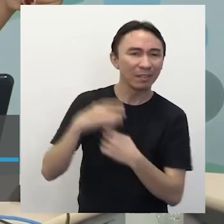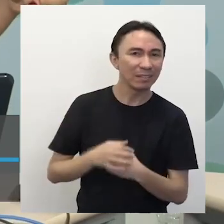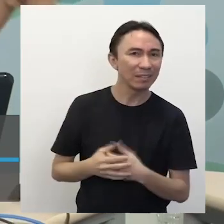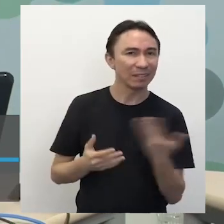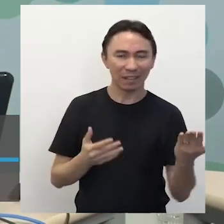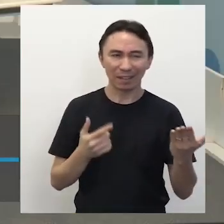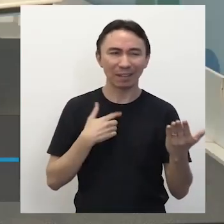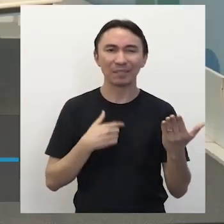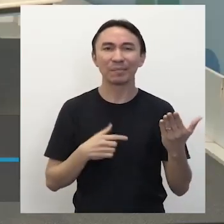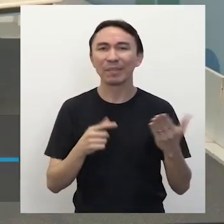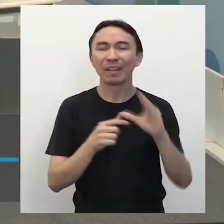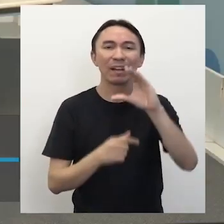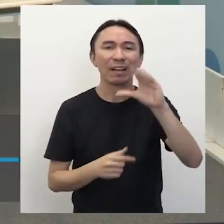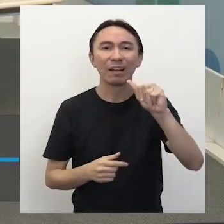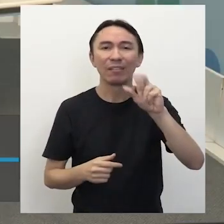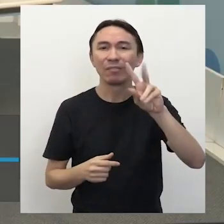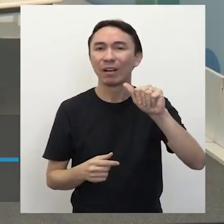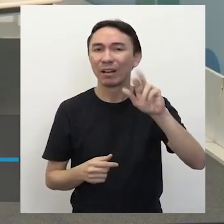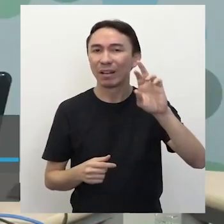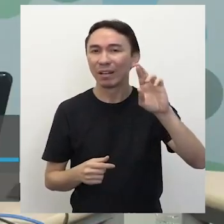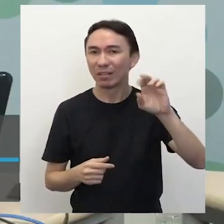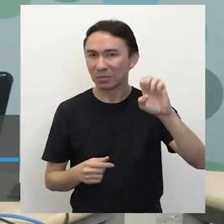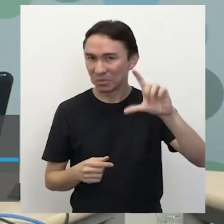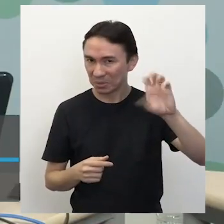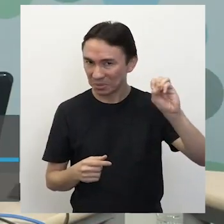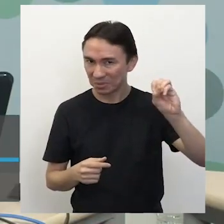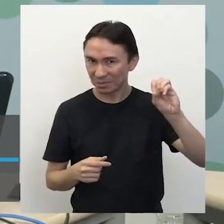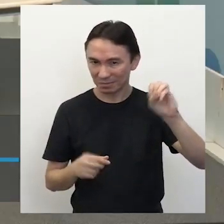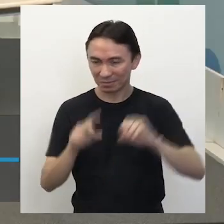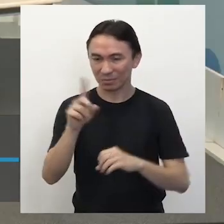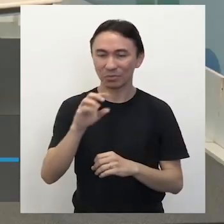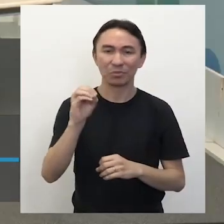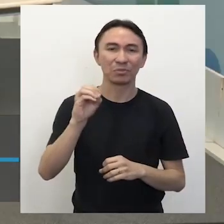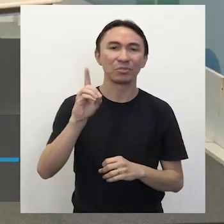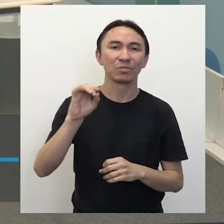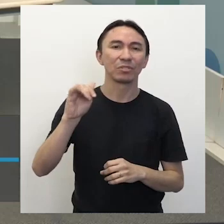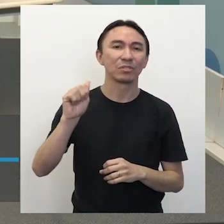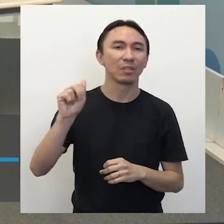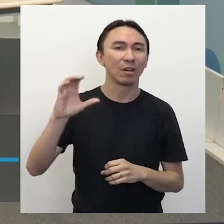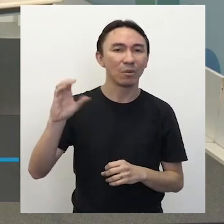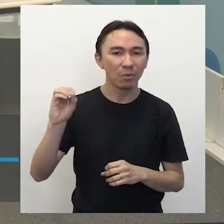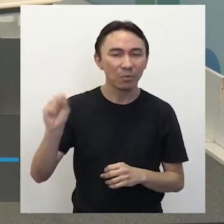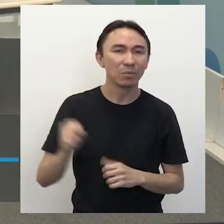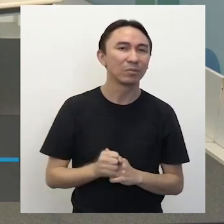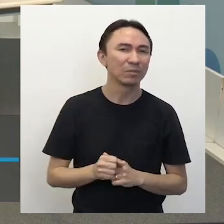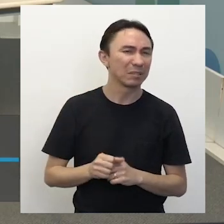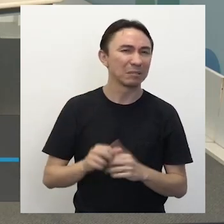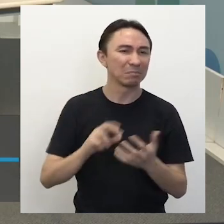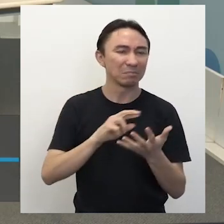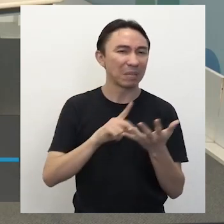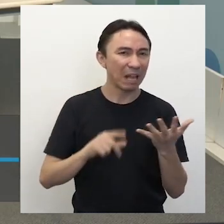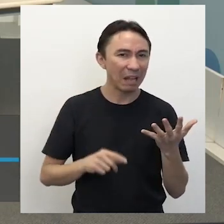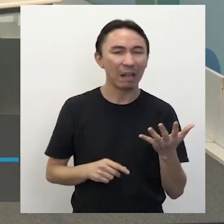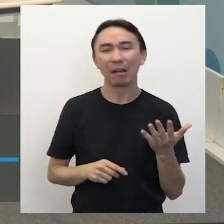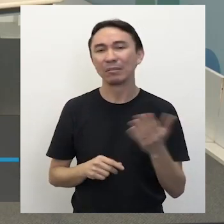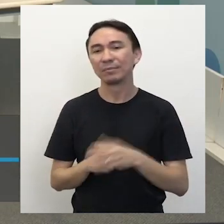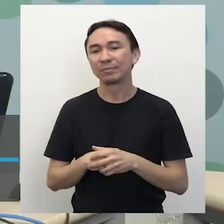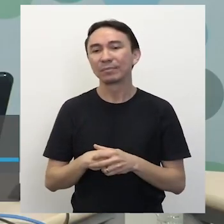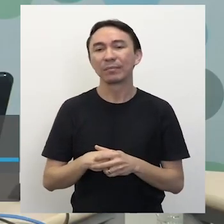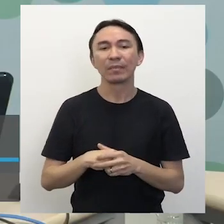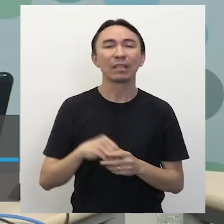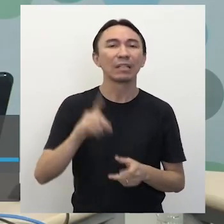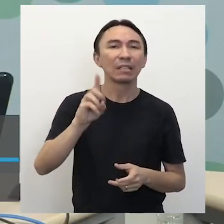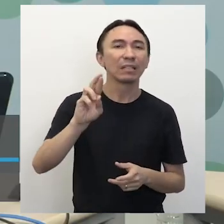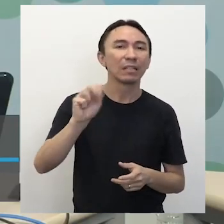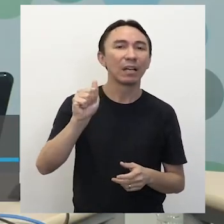Esse eu conheço. A Raíssa colocou aqui Cavaleiros do Zodíaco, Não, Dragon Balls, né? Esse tipo de coisa. Mas assim, eu acho que isso aí Death Note.